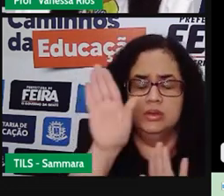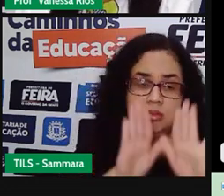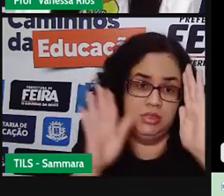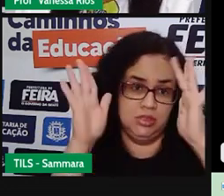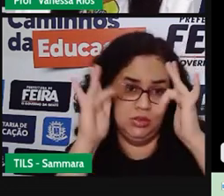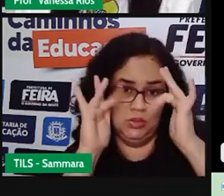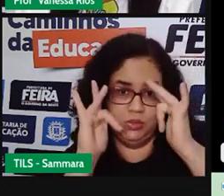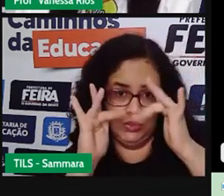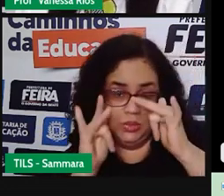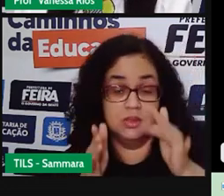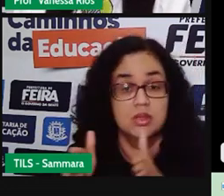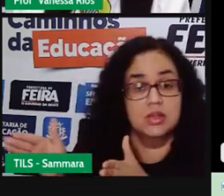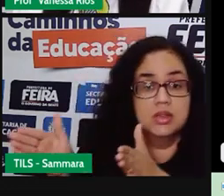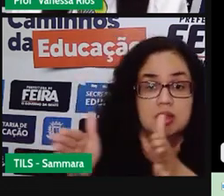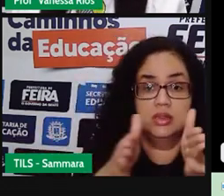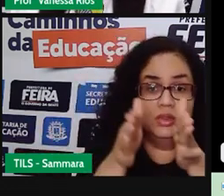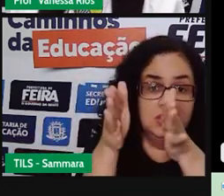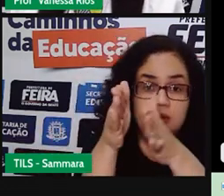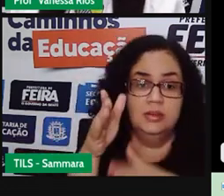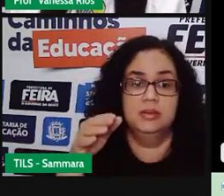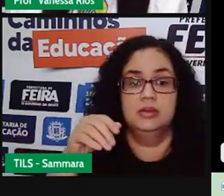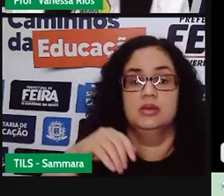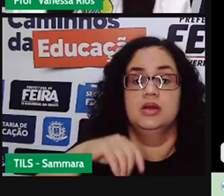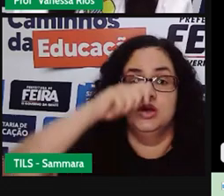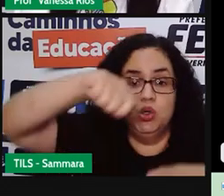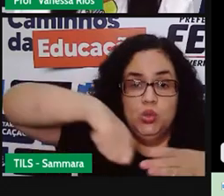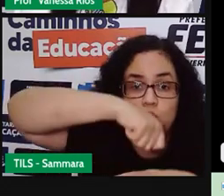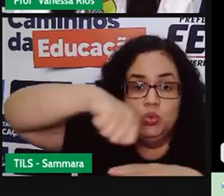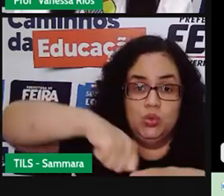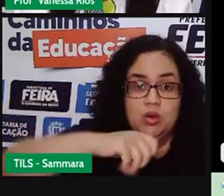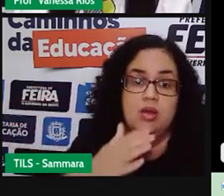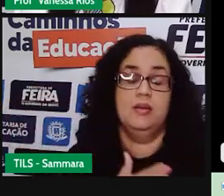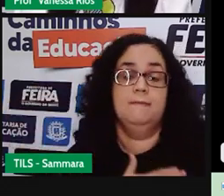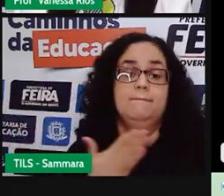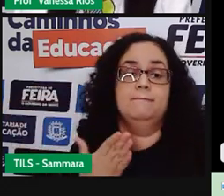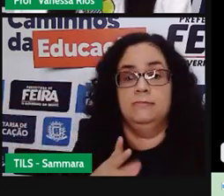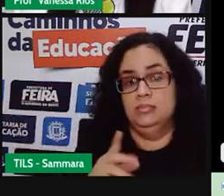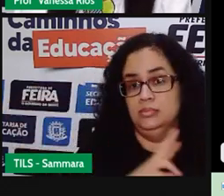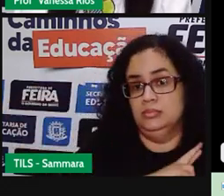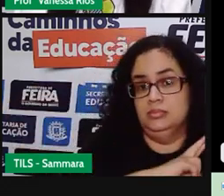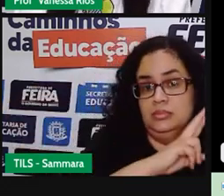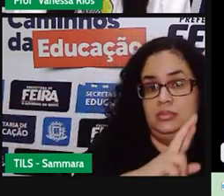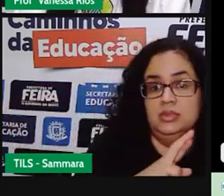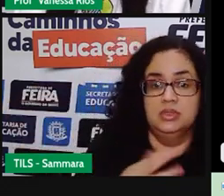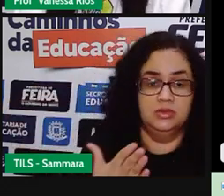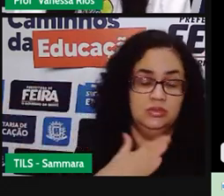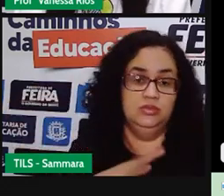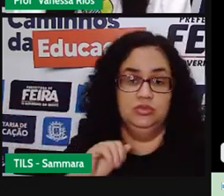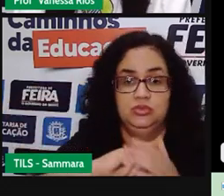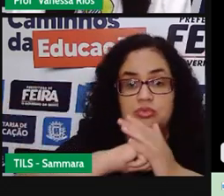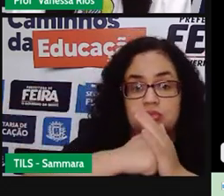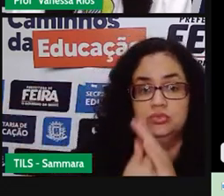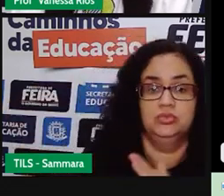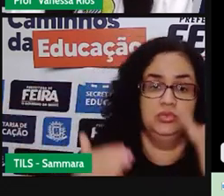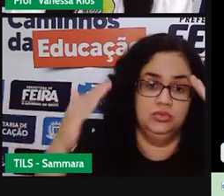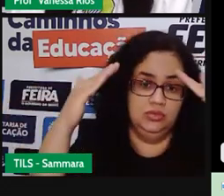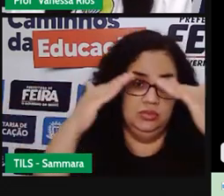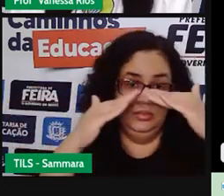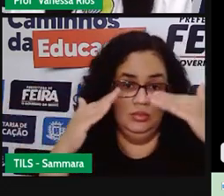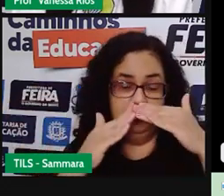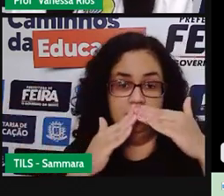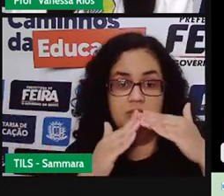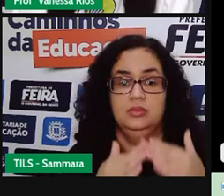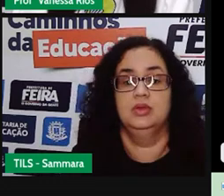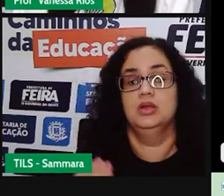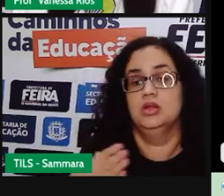passar o capitão, eu fecho a frente da casa, fecho a frente do quartel, eu fecho todo mundo, só vivo aberta no céu.